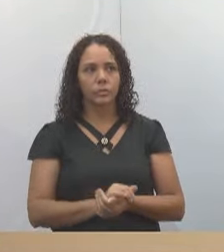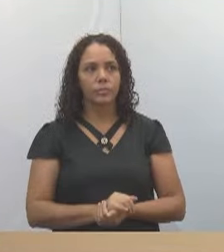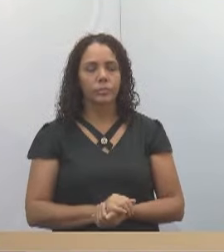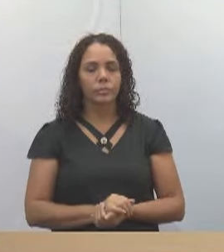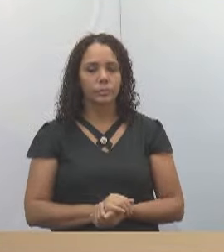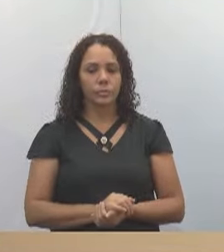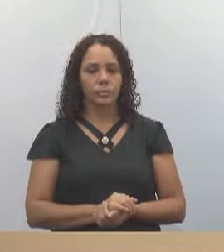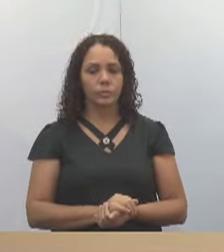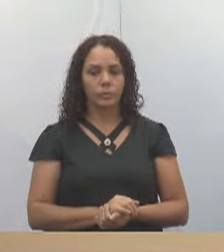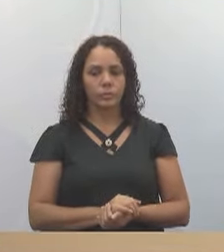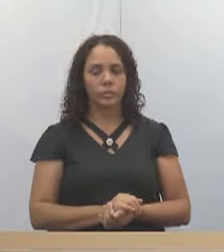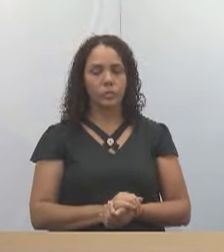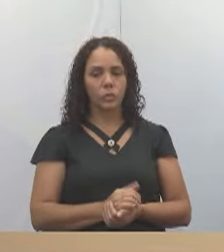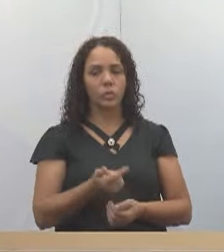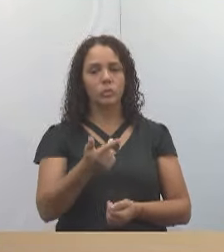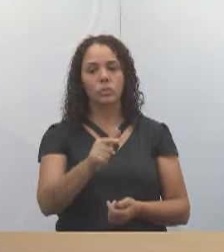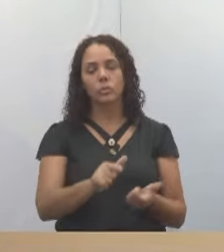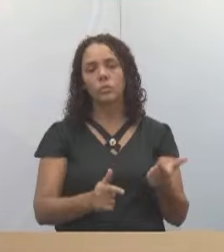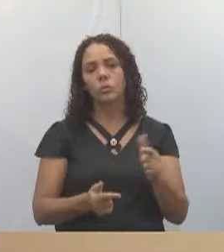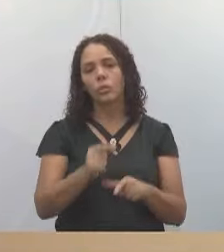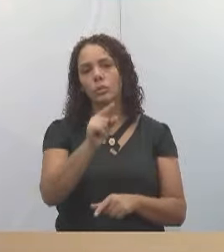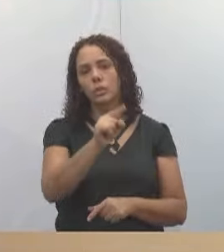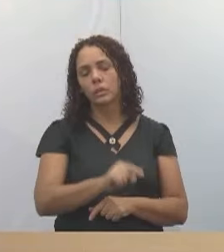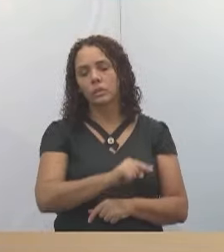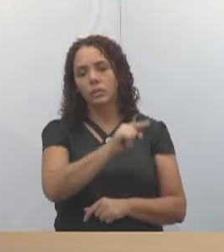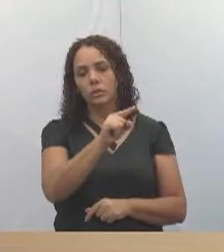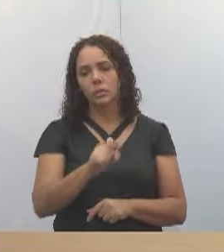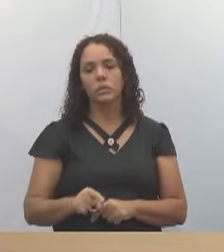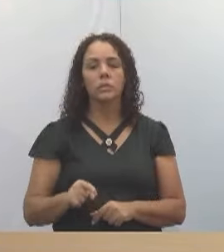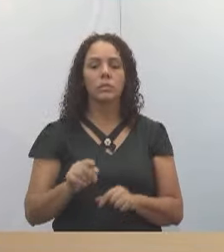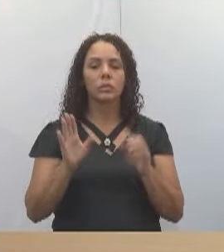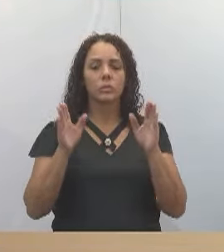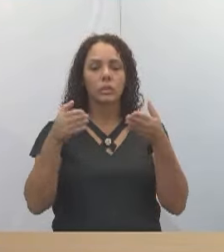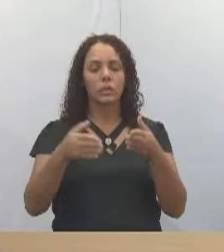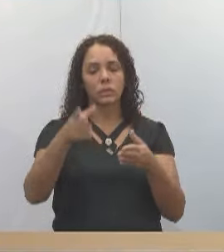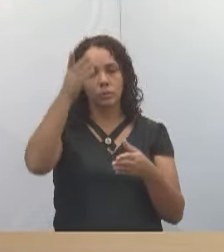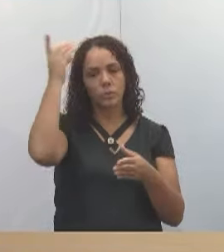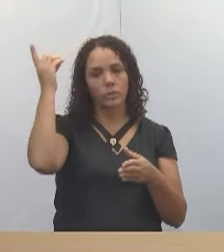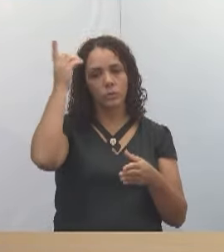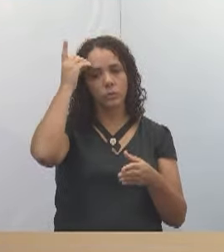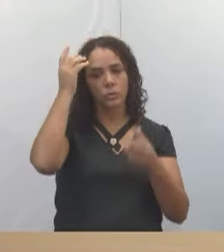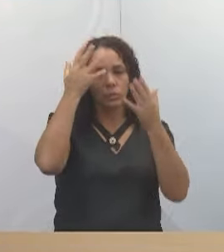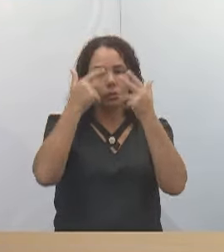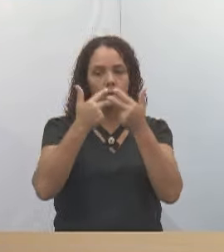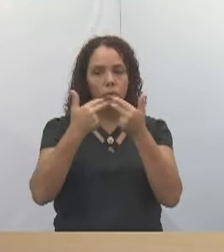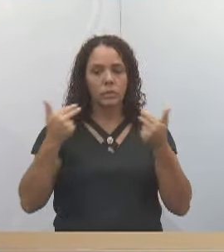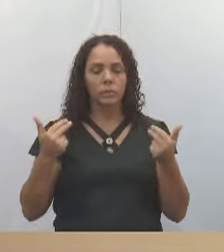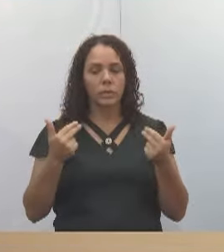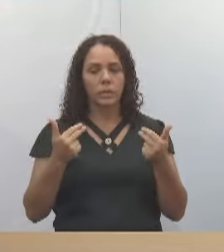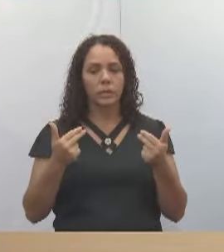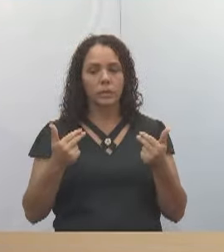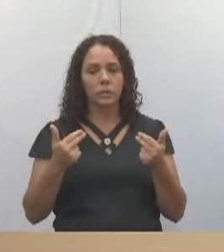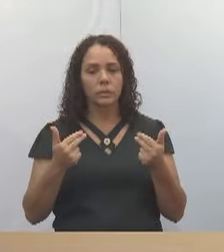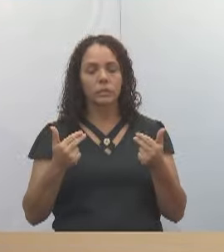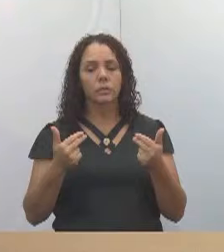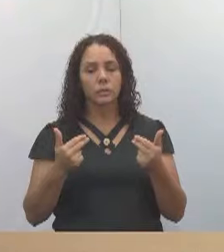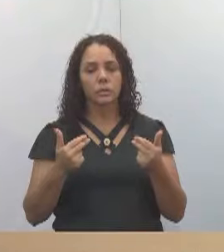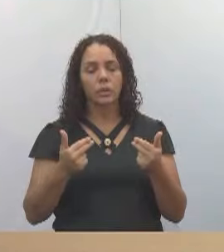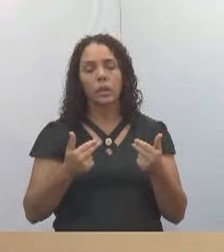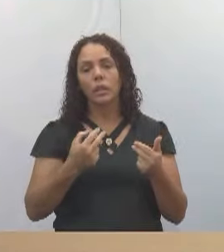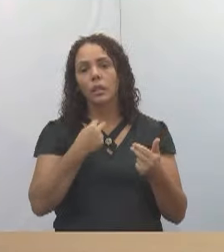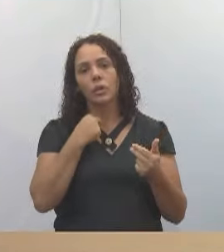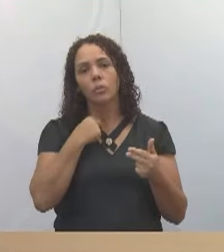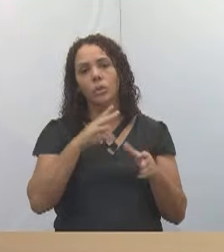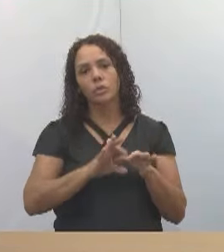As demais avedações legais é dirigida ao proprietário dos animais para não criá-los excessivamente na sacada